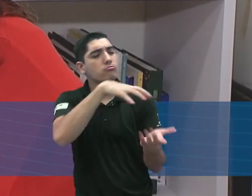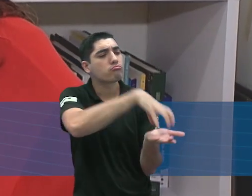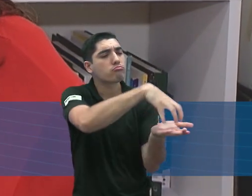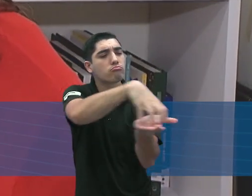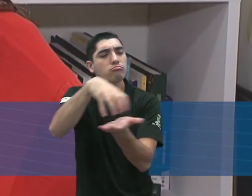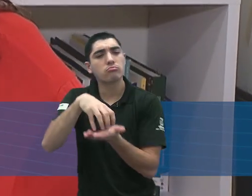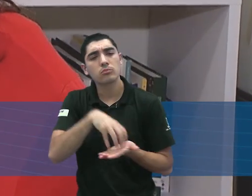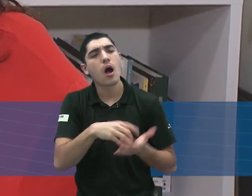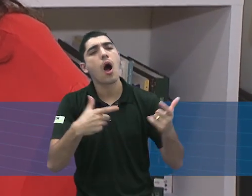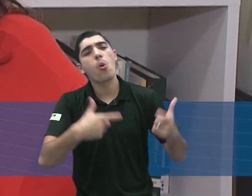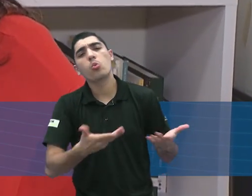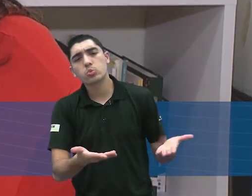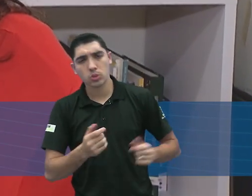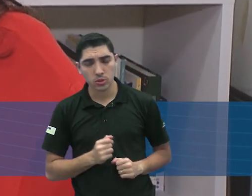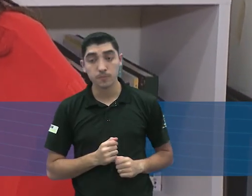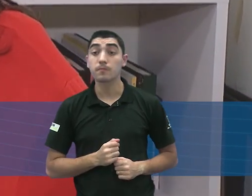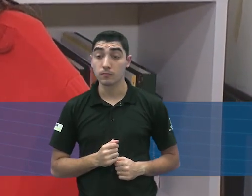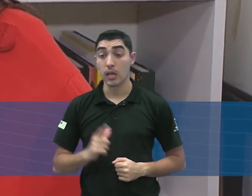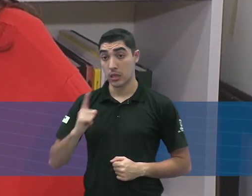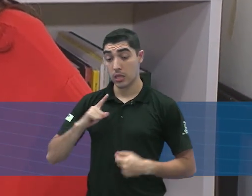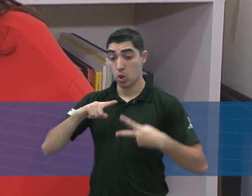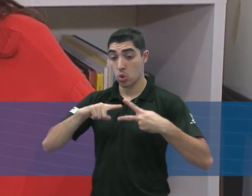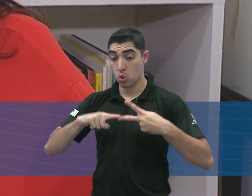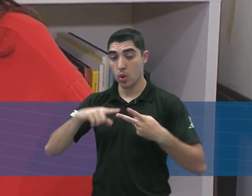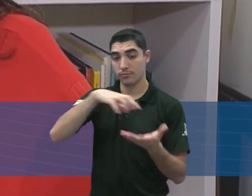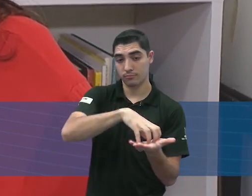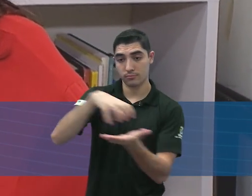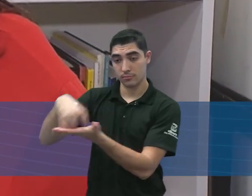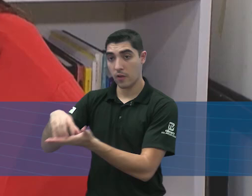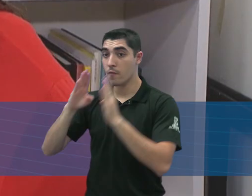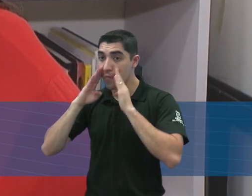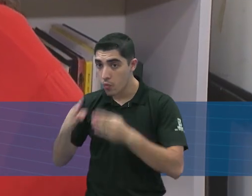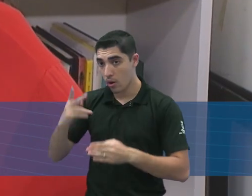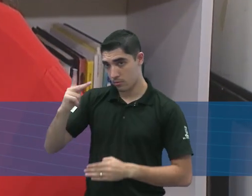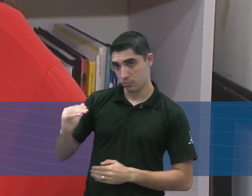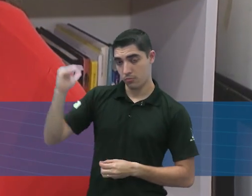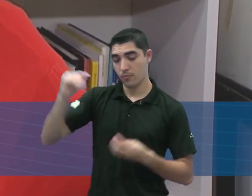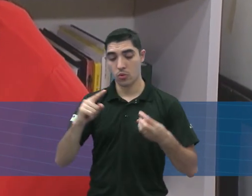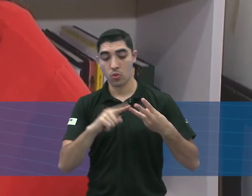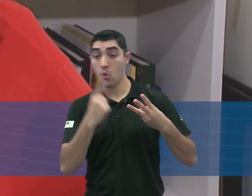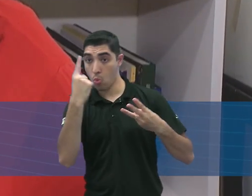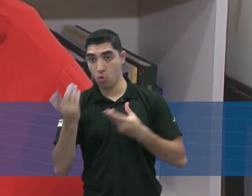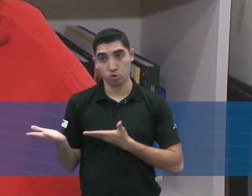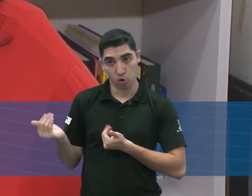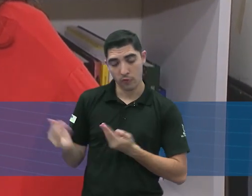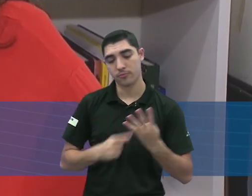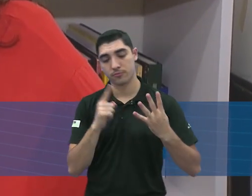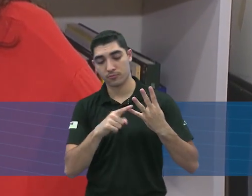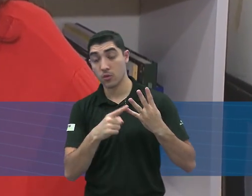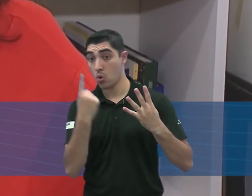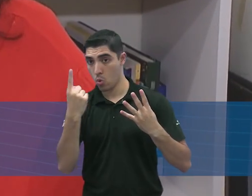Campos existem no CAPS? Onde ficam? Então, nós temos 2 CAPs para atendimento de adultos, um CAPs infanto-juvenil,